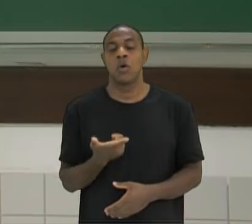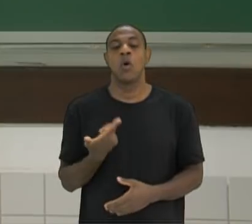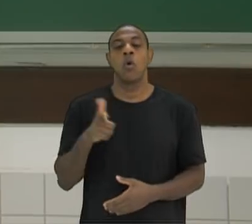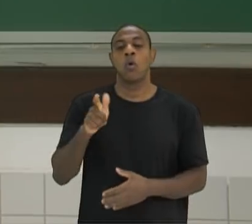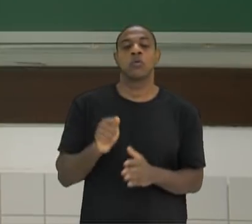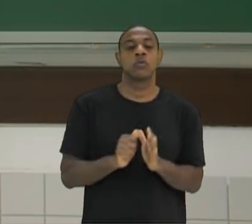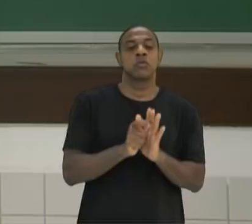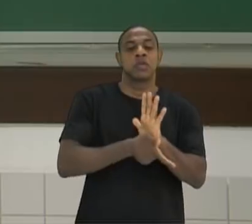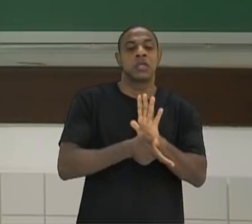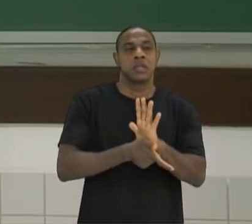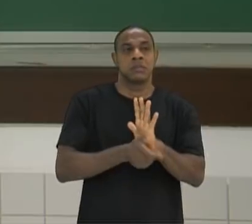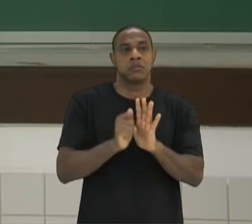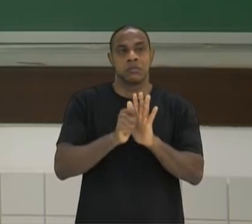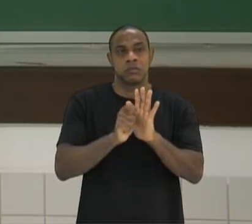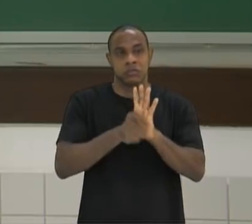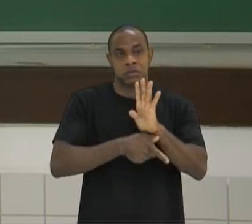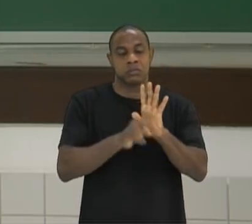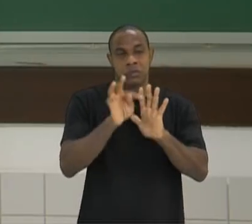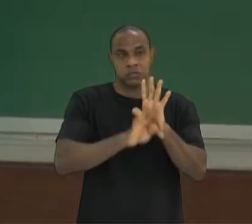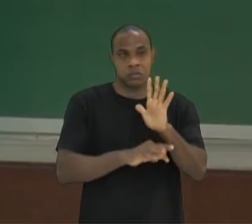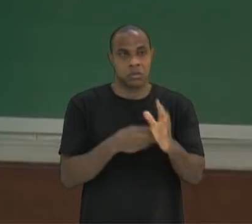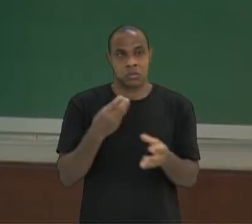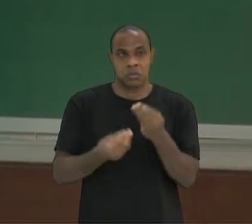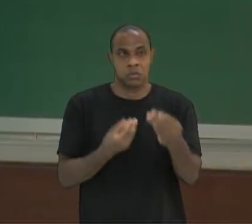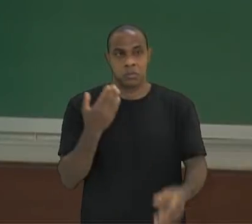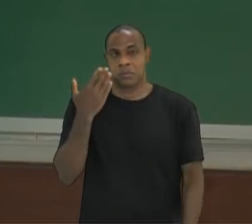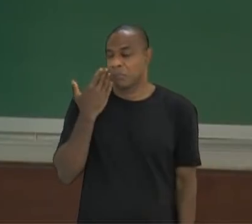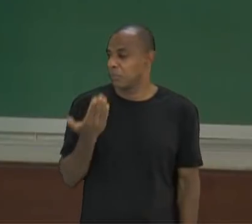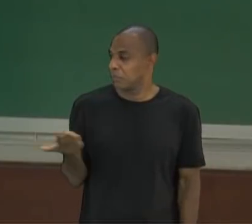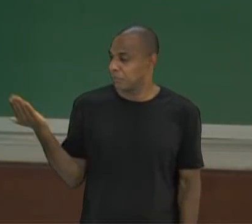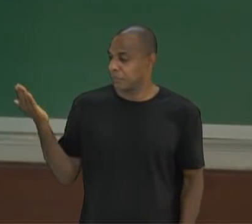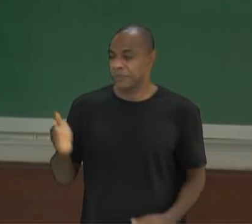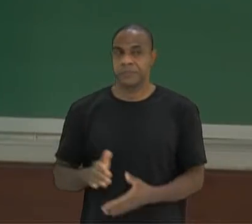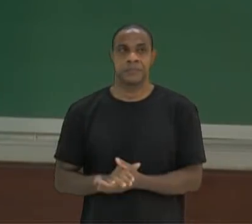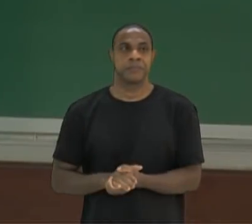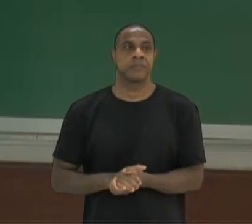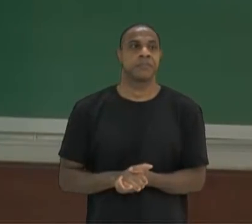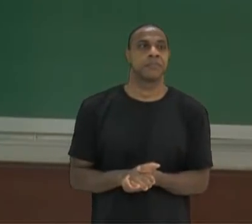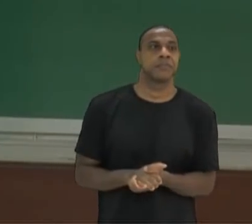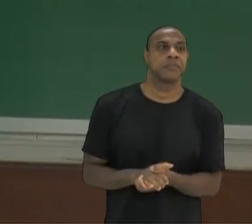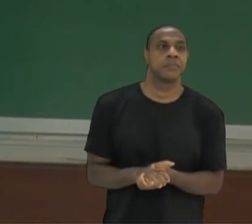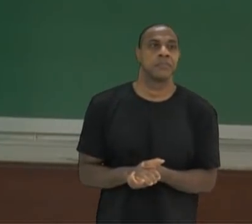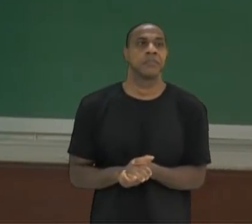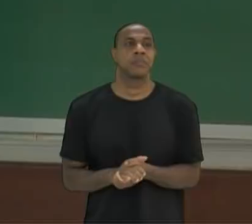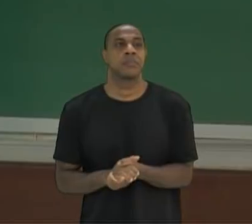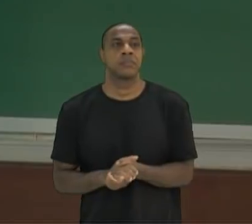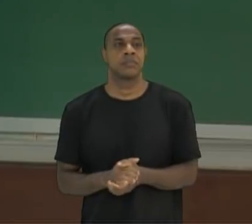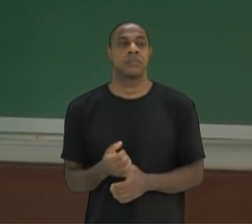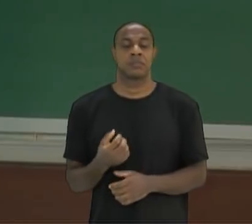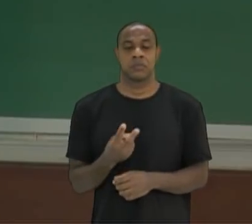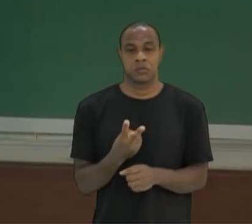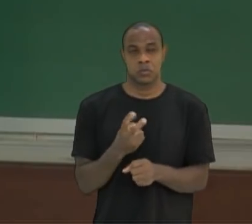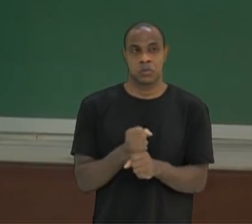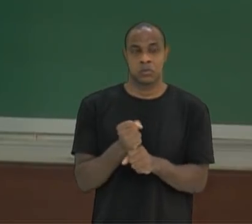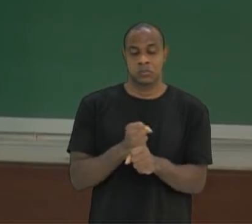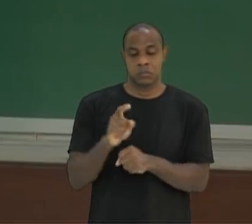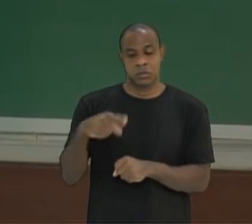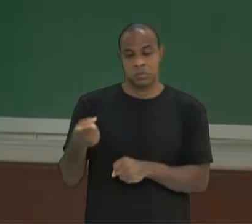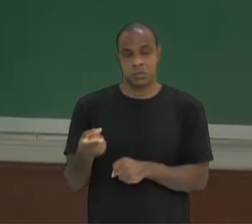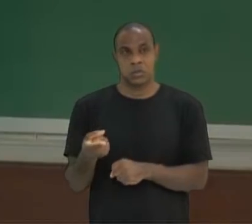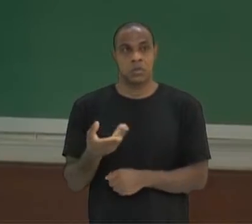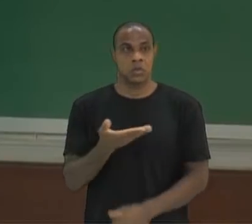textual abordando sobre o filme. Observem aqui comigo, vamos ler. 2 anos após ele e seus